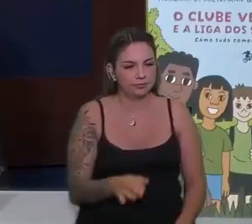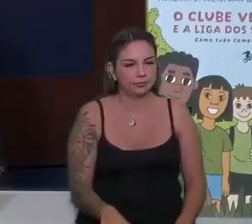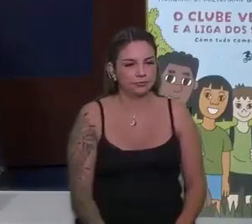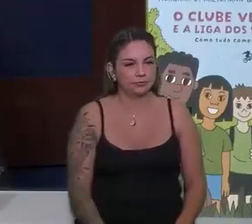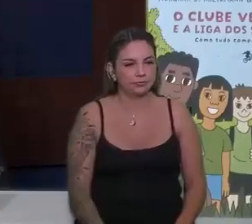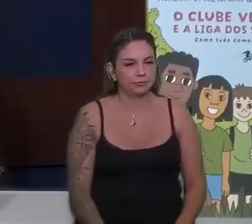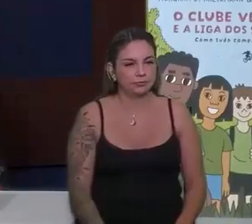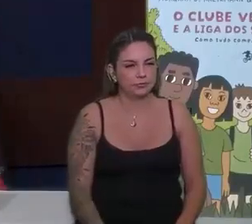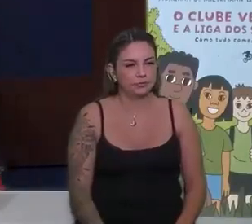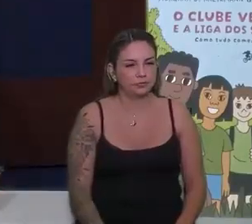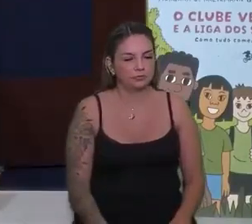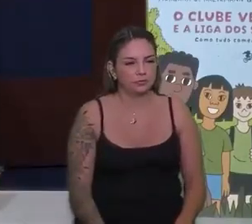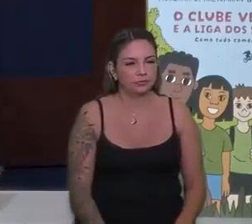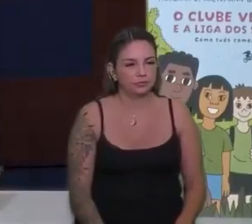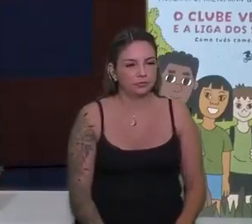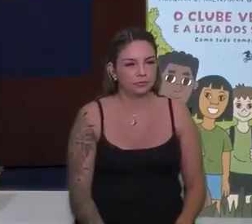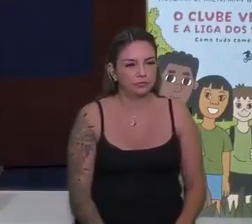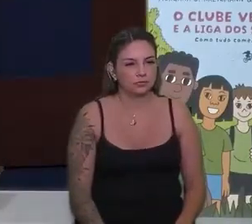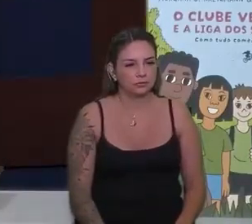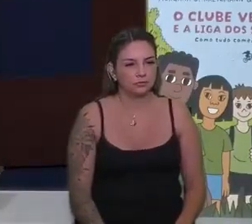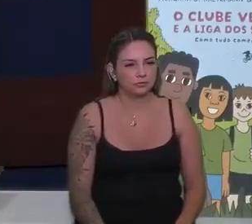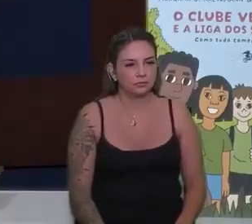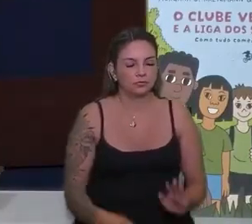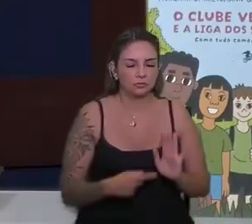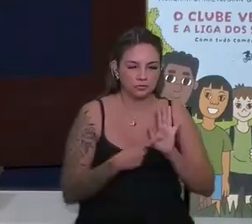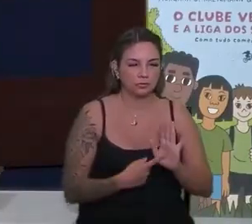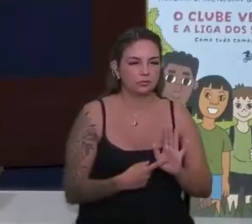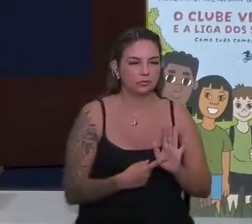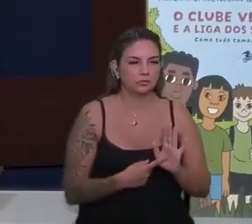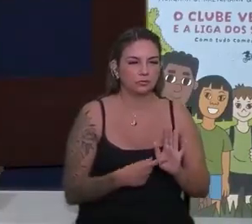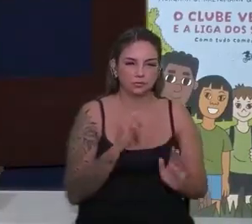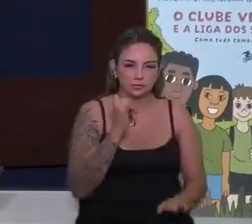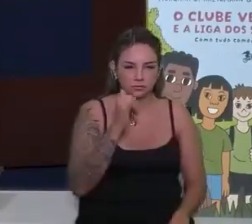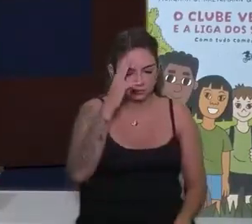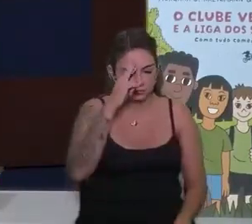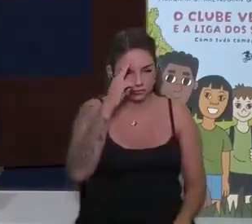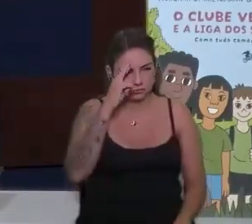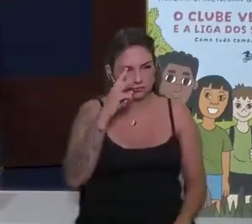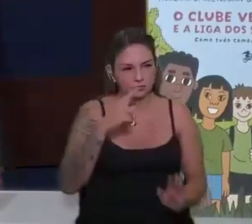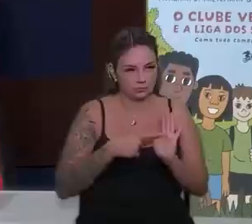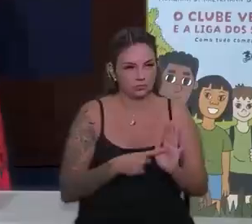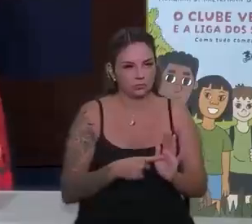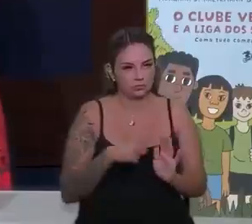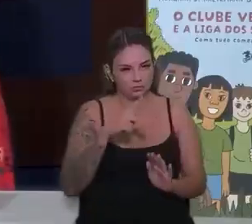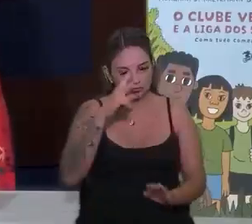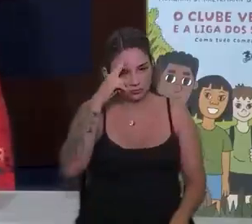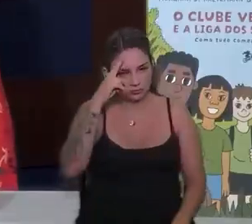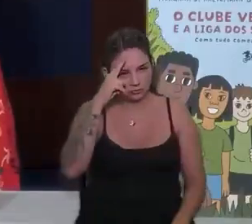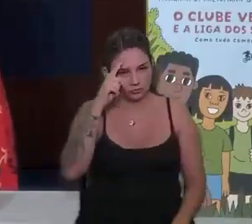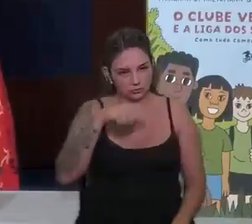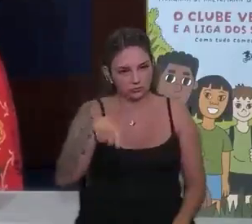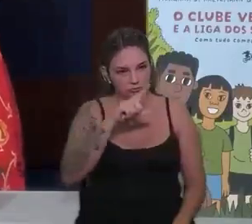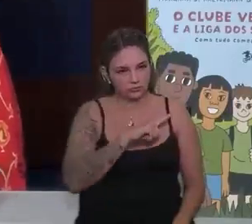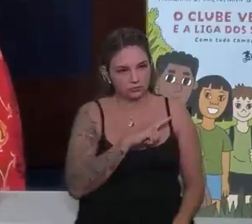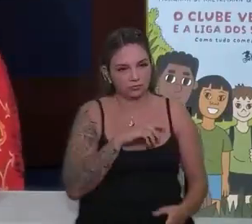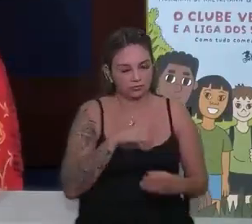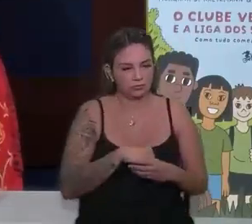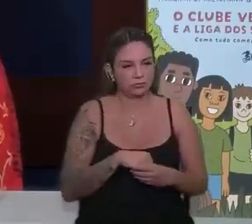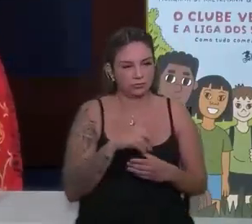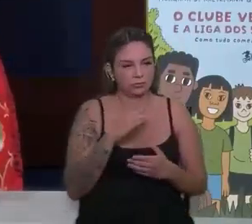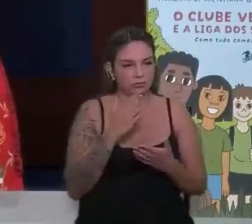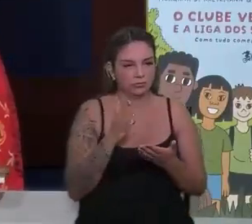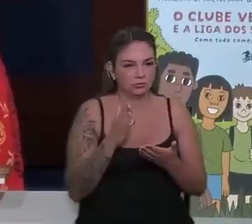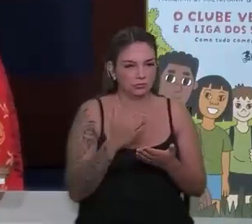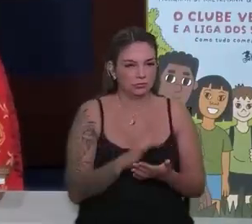experimentação, né? Experimentar, mostrar, contar as histórias e mostrar que aquelas histórias estão ali, dentro